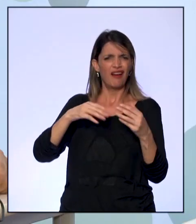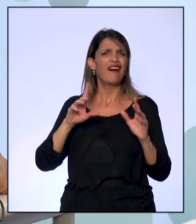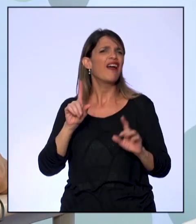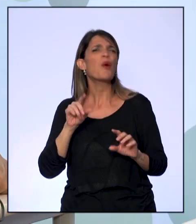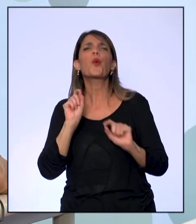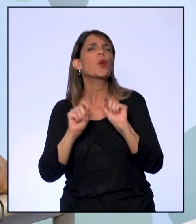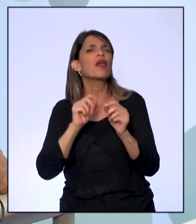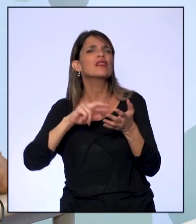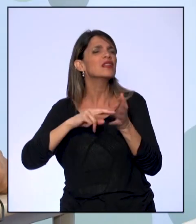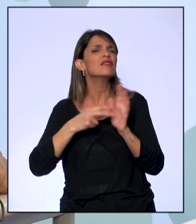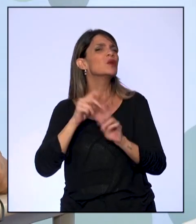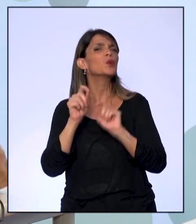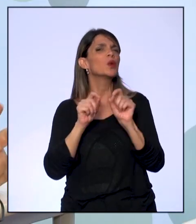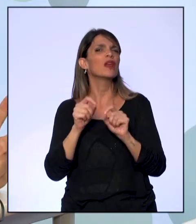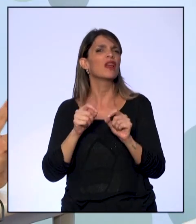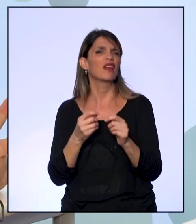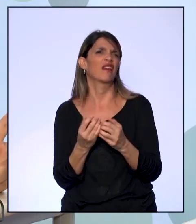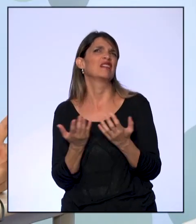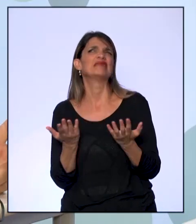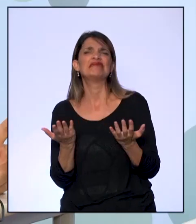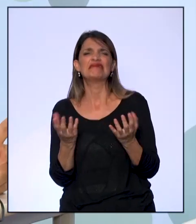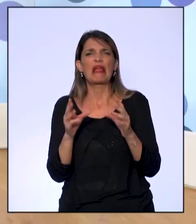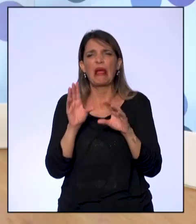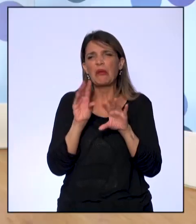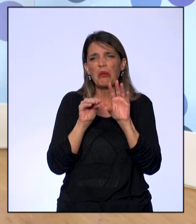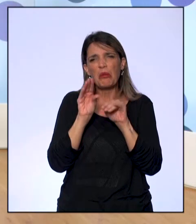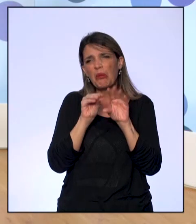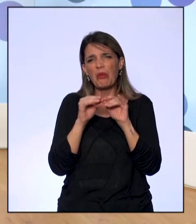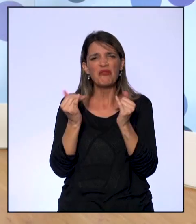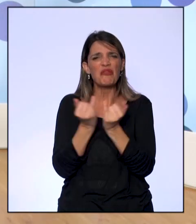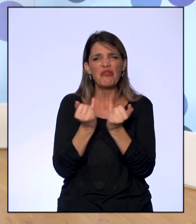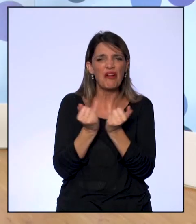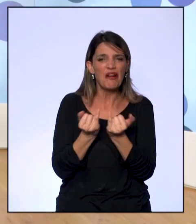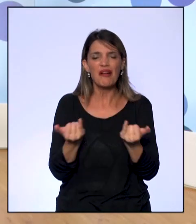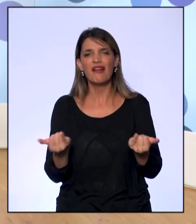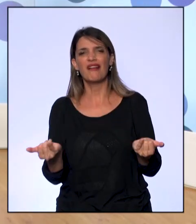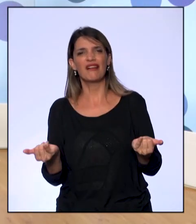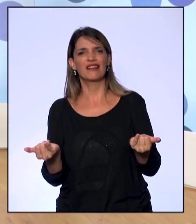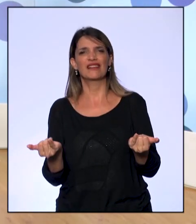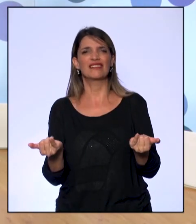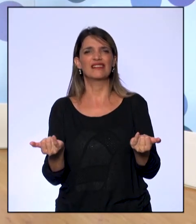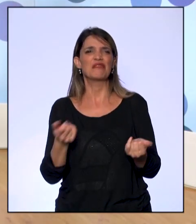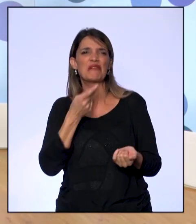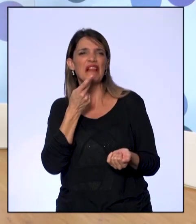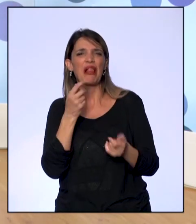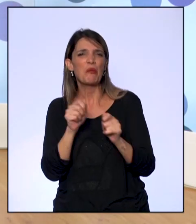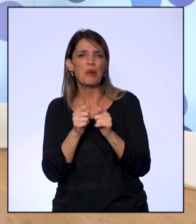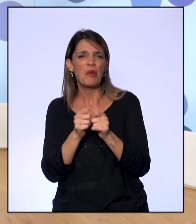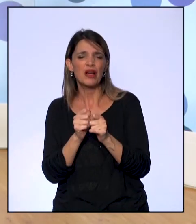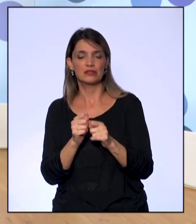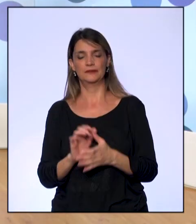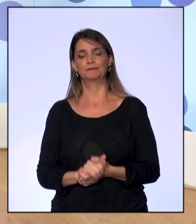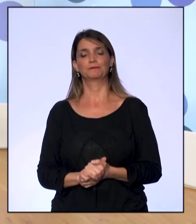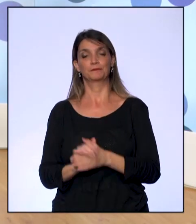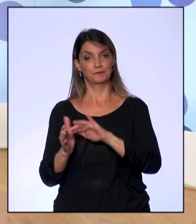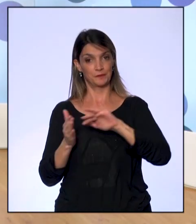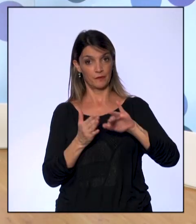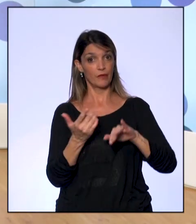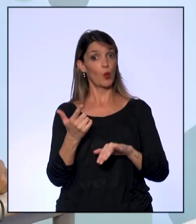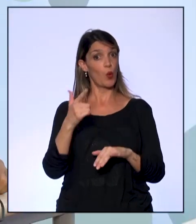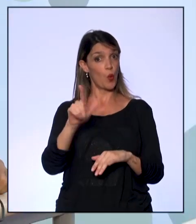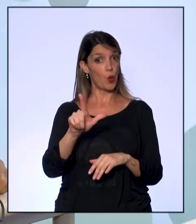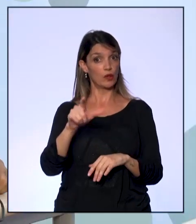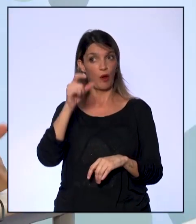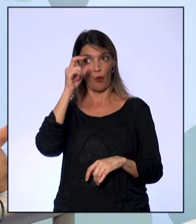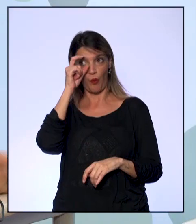da geração que se vive hoje eles a muito mimi né depois olho por olho dente por dente